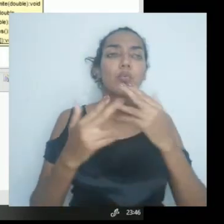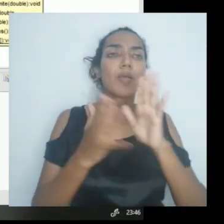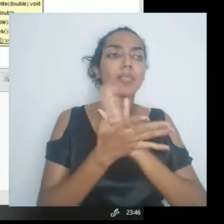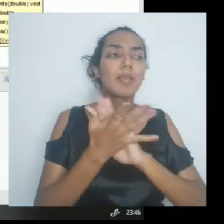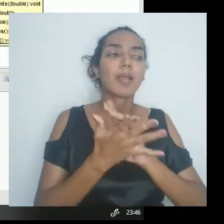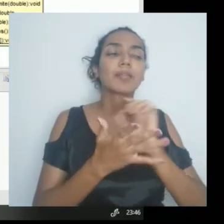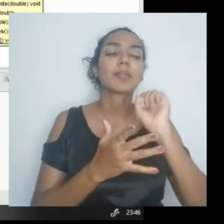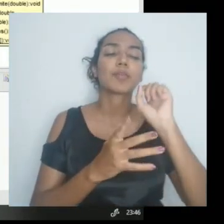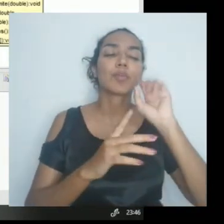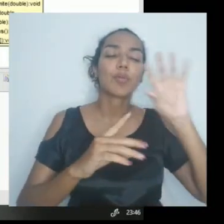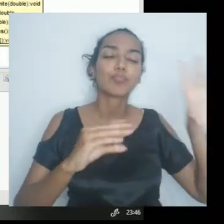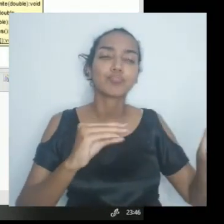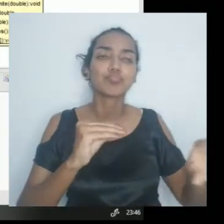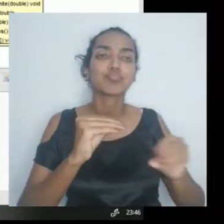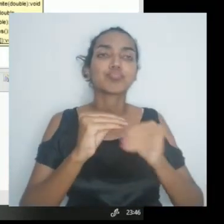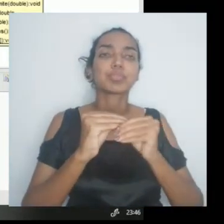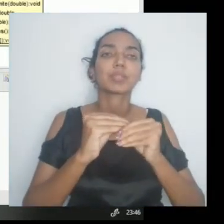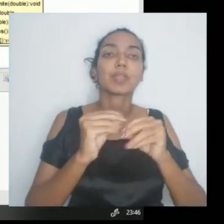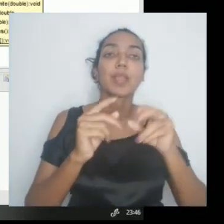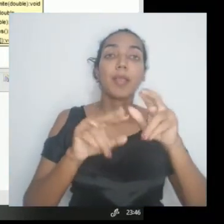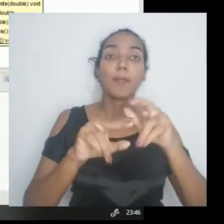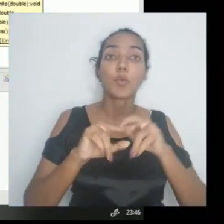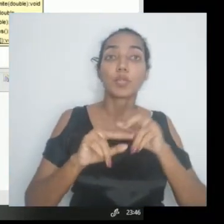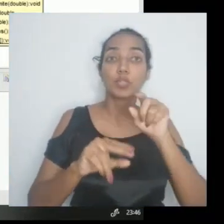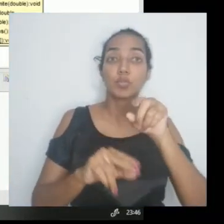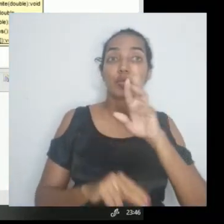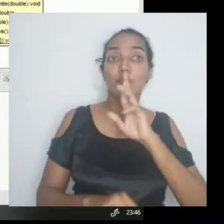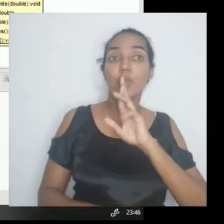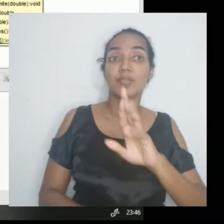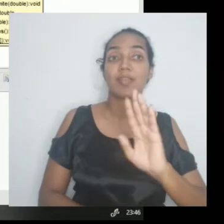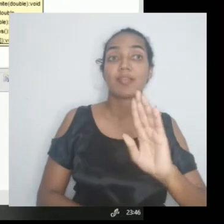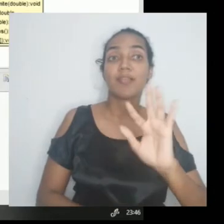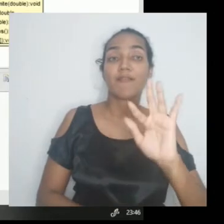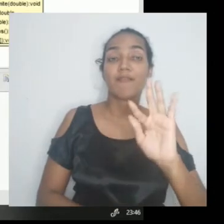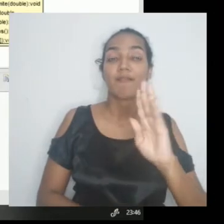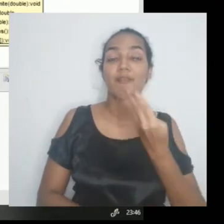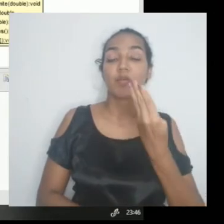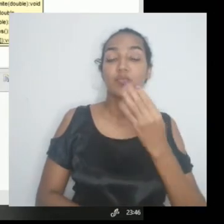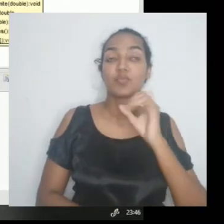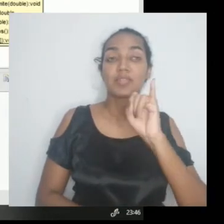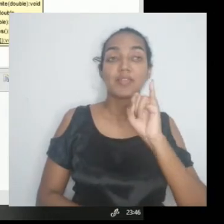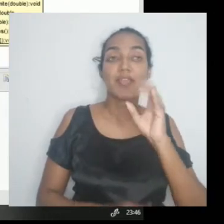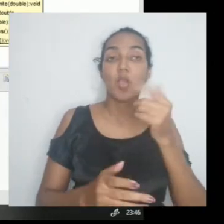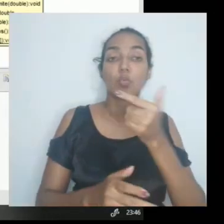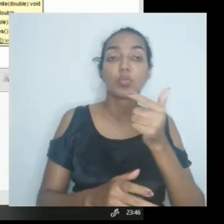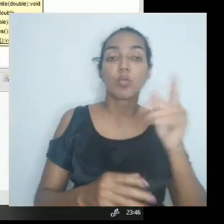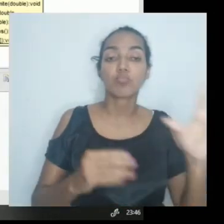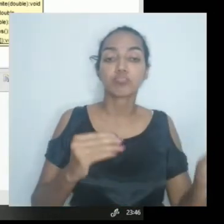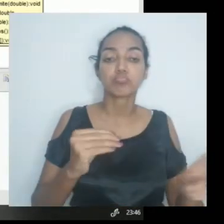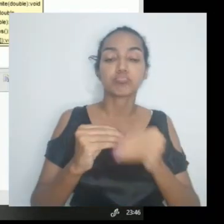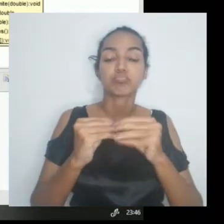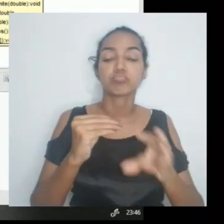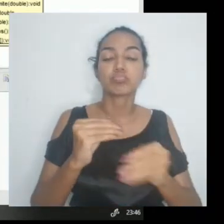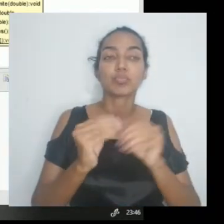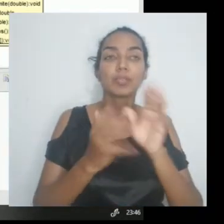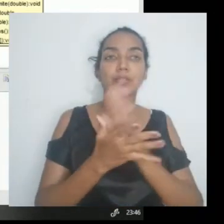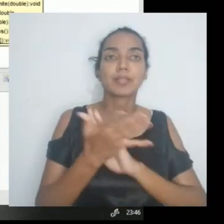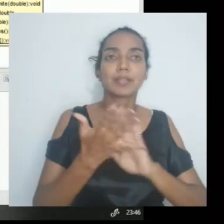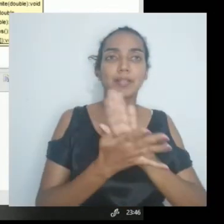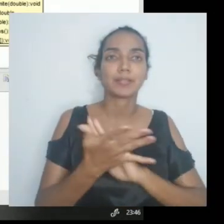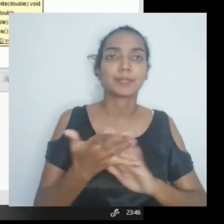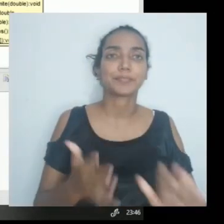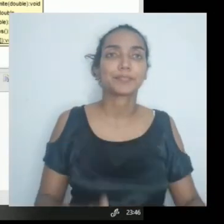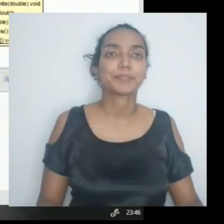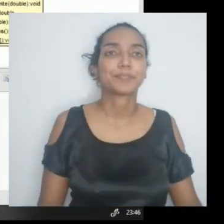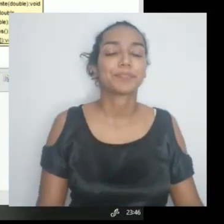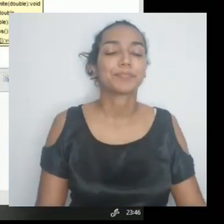não adicionar ninguém. Se eu adicionar alguém, o resultado passa a ser true. Eu já tinha mostrado essa implementação em outro vídeo. No método remover conta, remove a conta